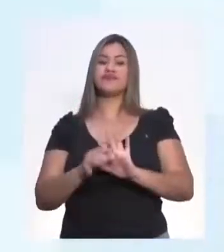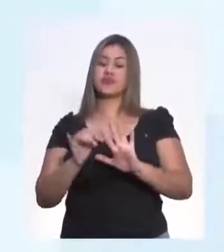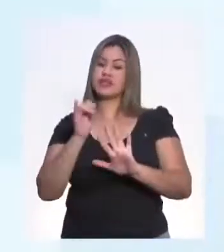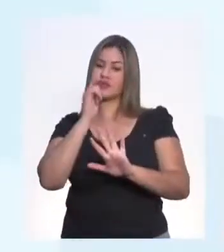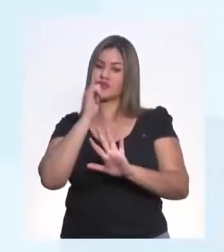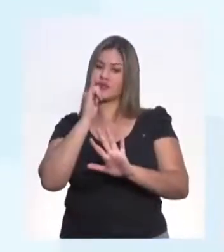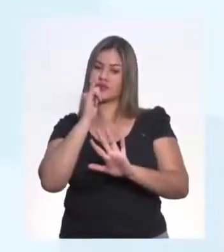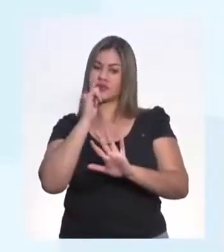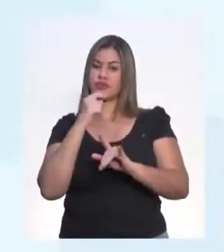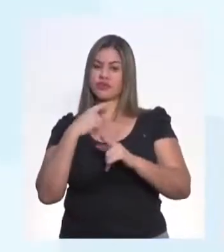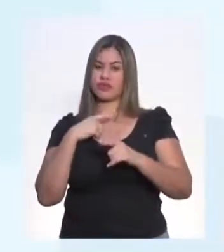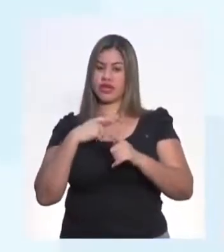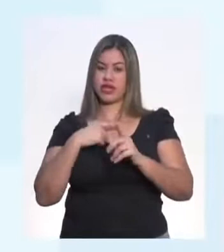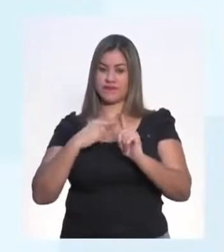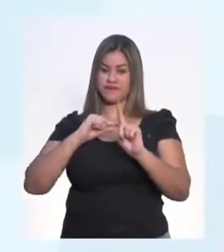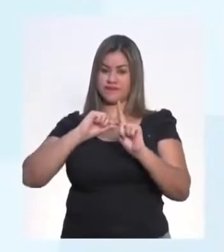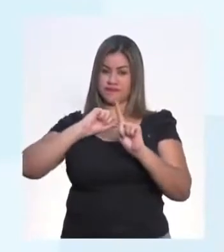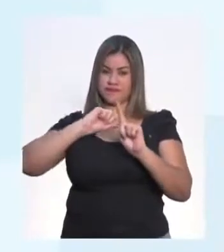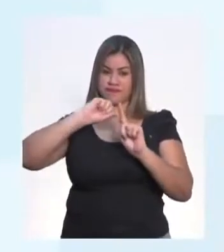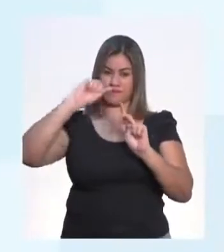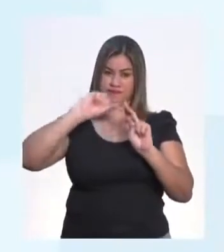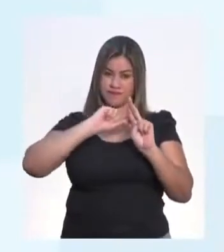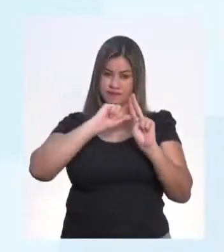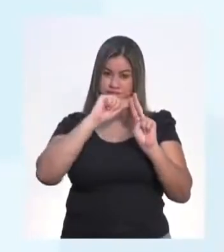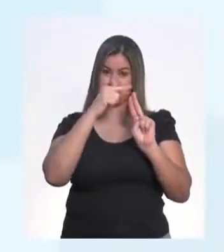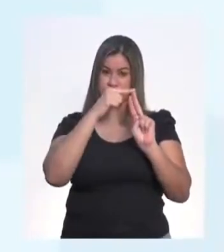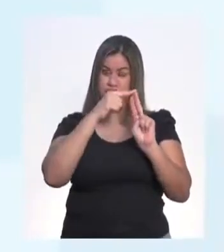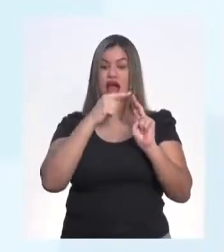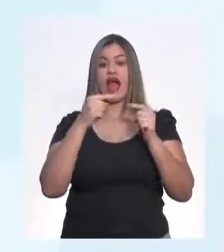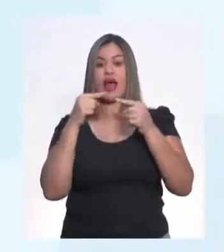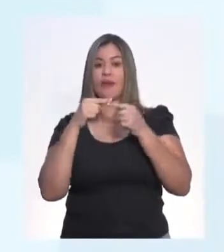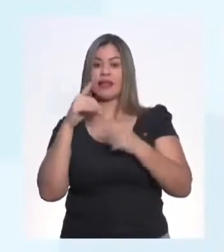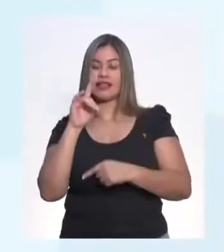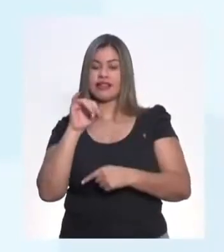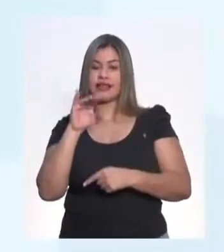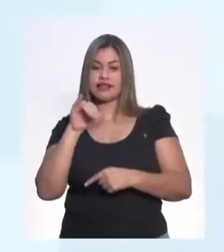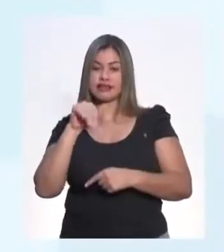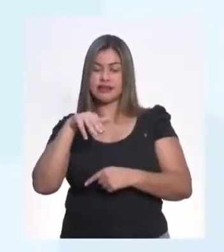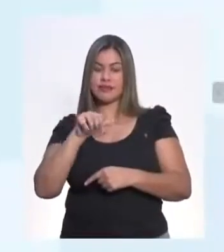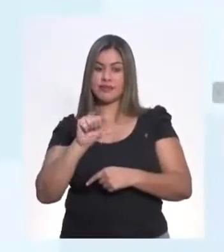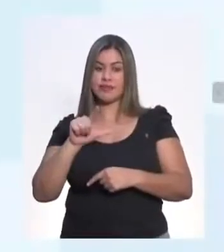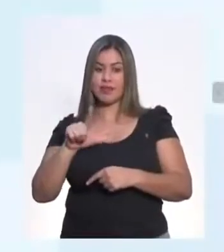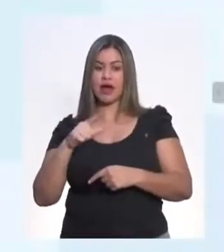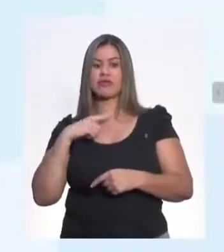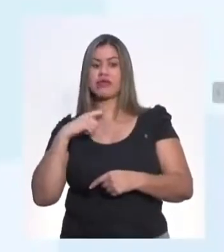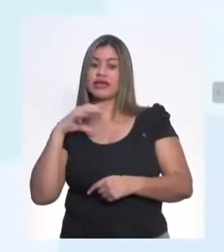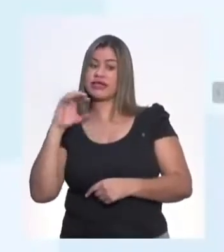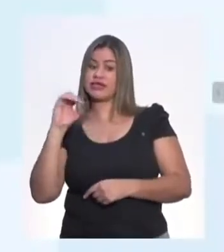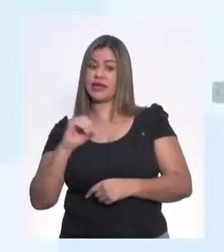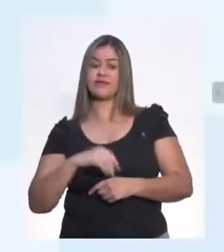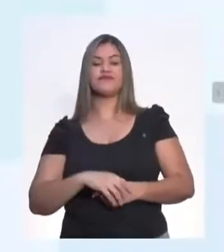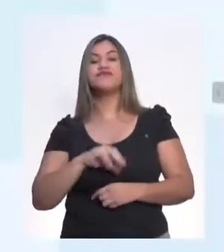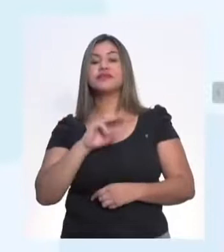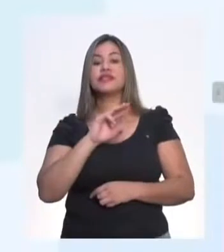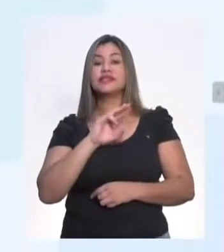uma casa decimal, embaixo eu tenho 10, é 1 0. Se eu tenho 3 casas